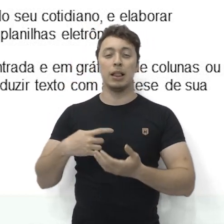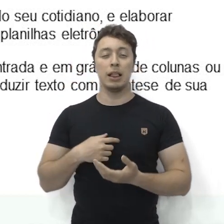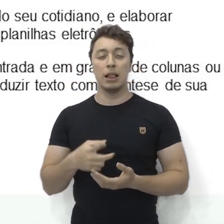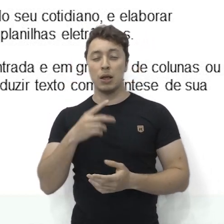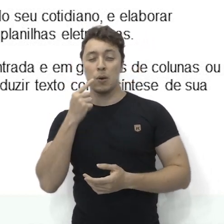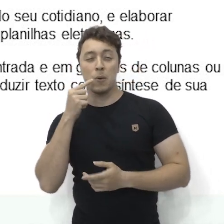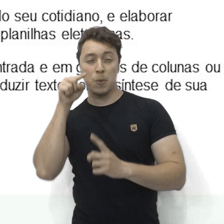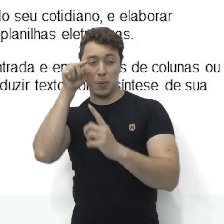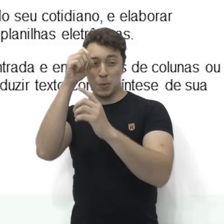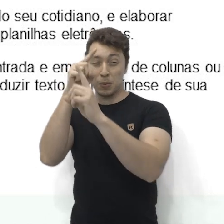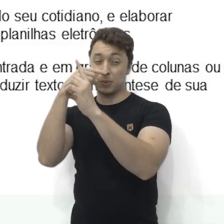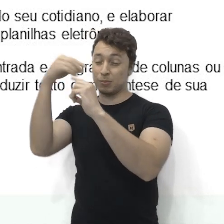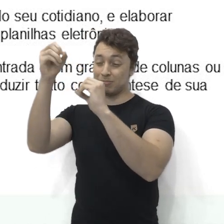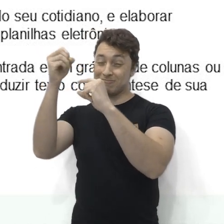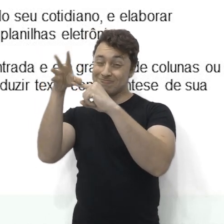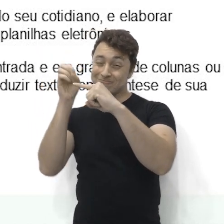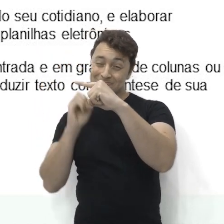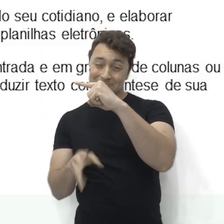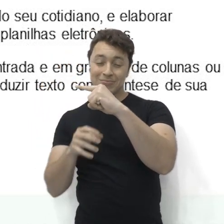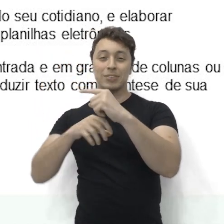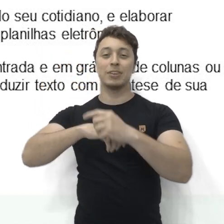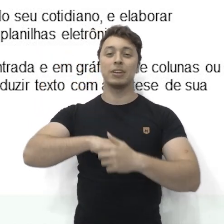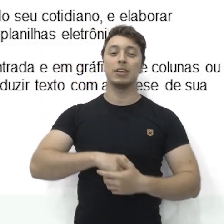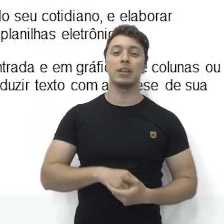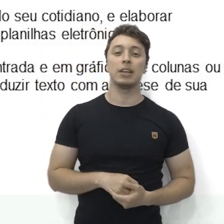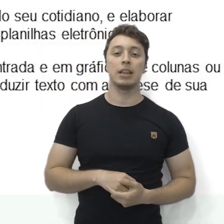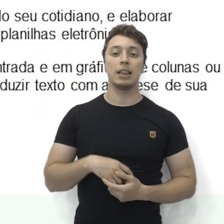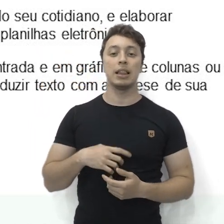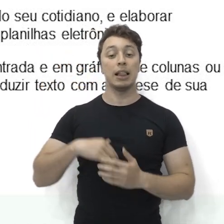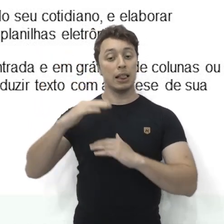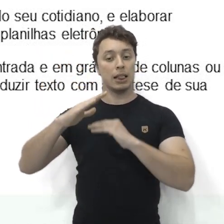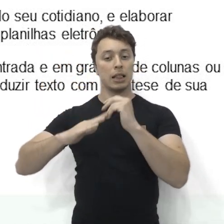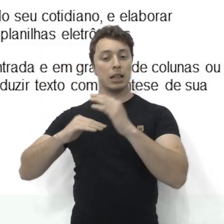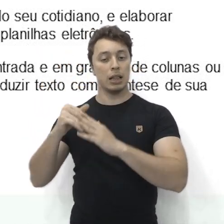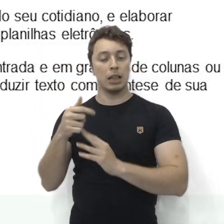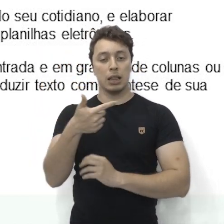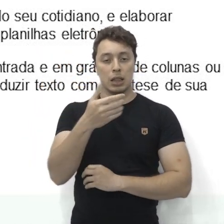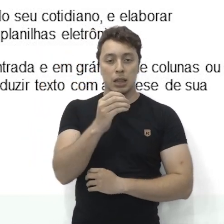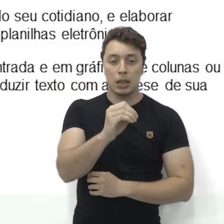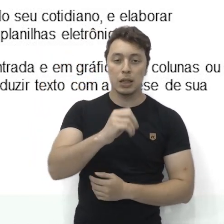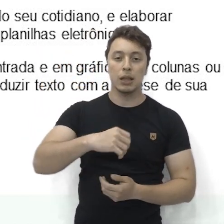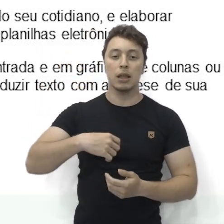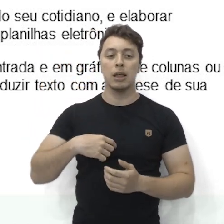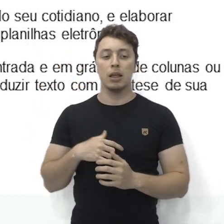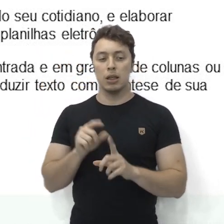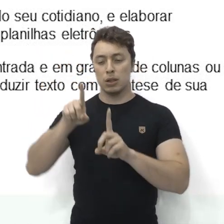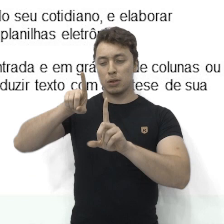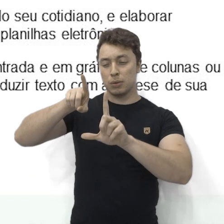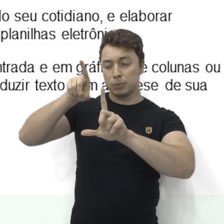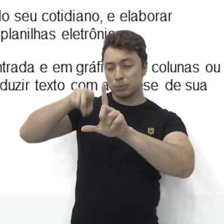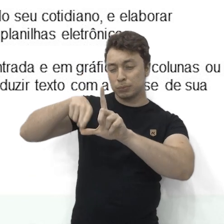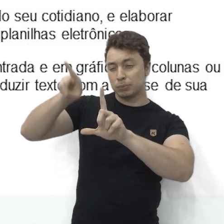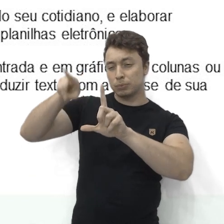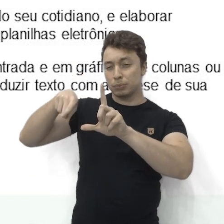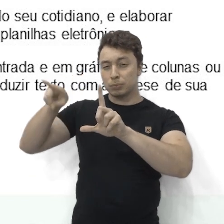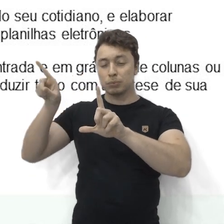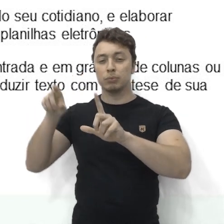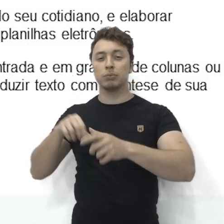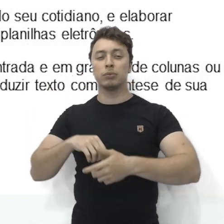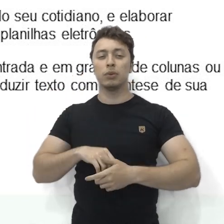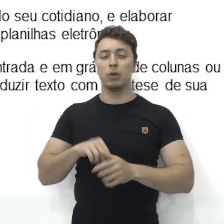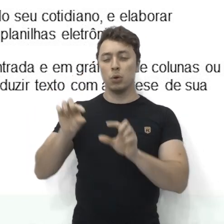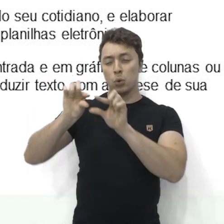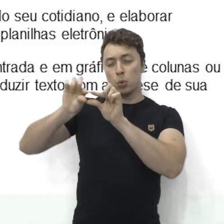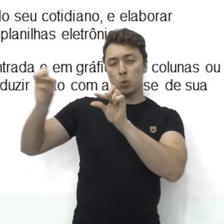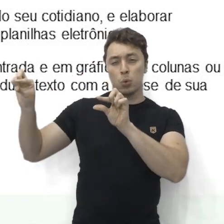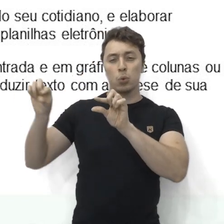frações unitárias mais usuais. A habilidade 20, que é medir, estimar e registrar comprimentos.